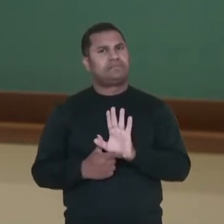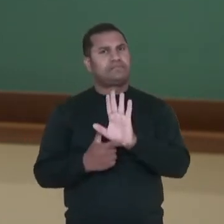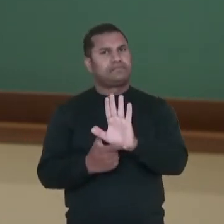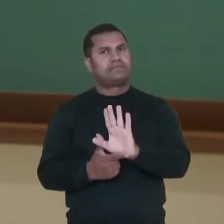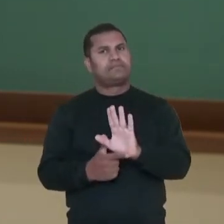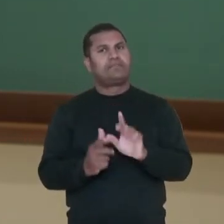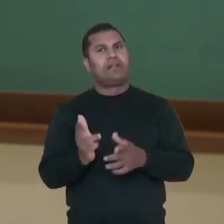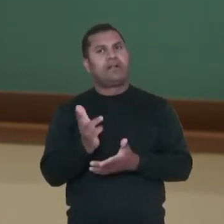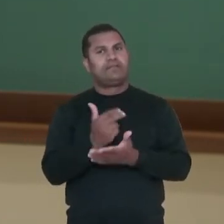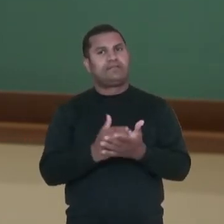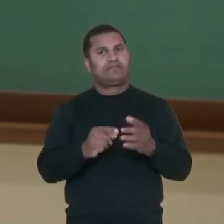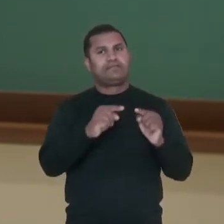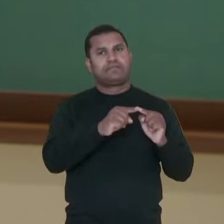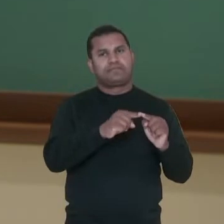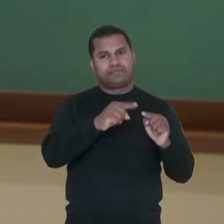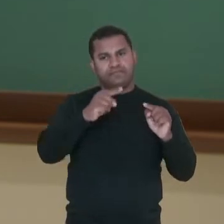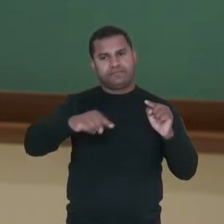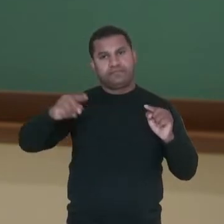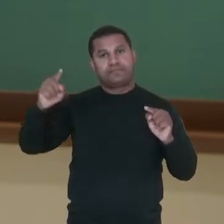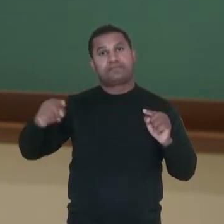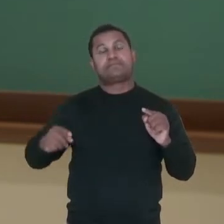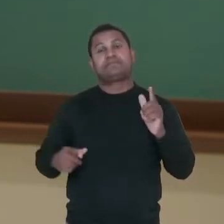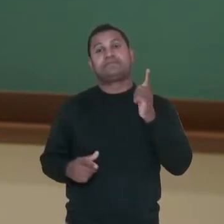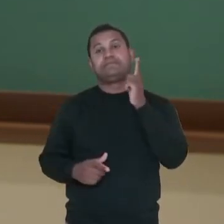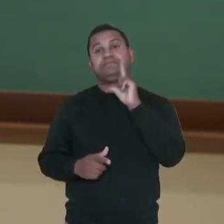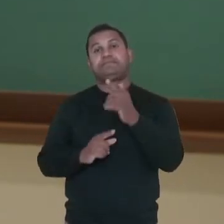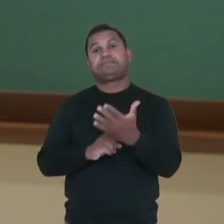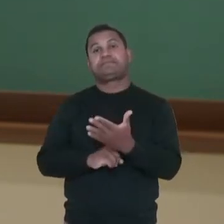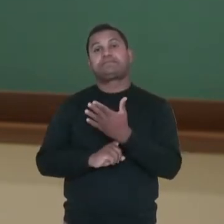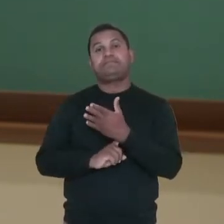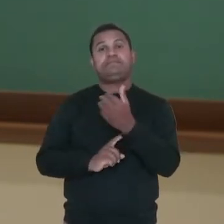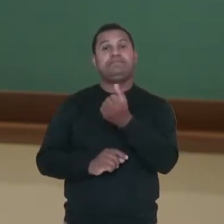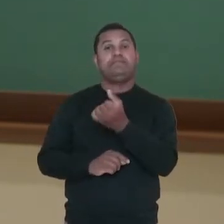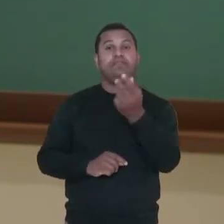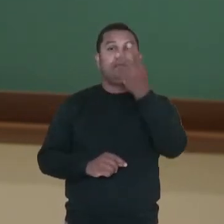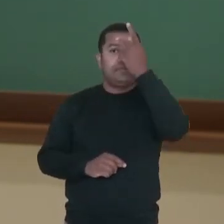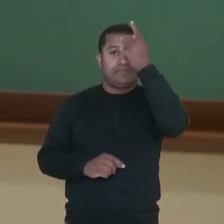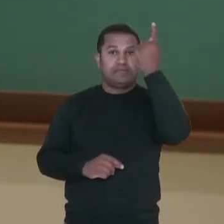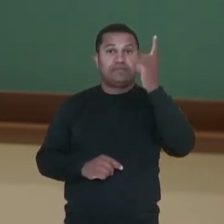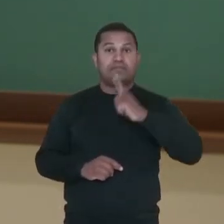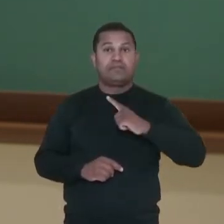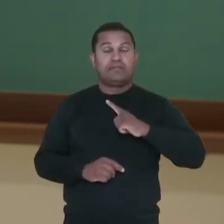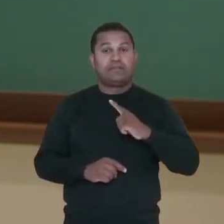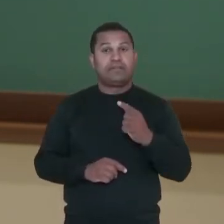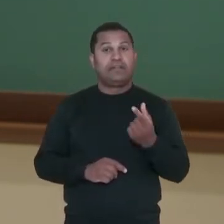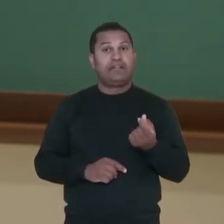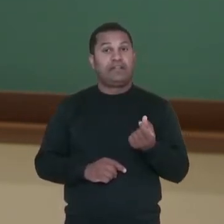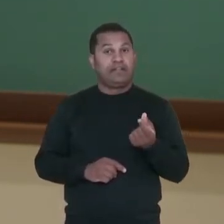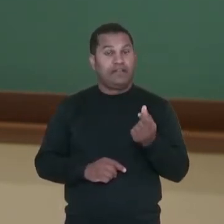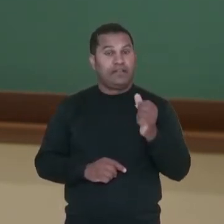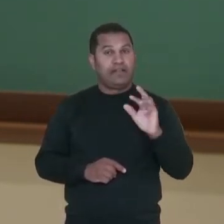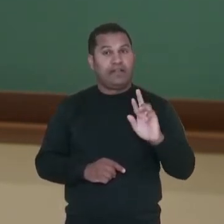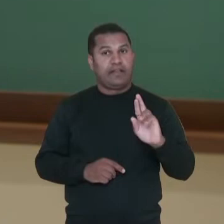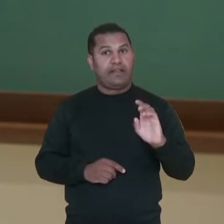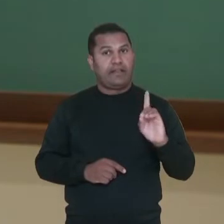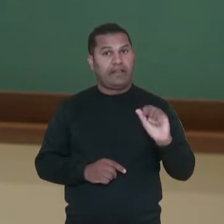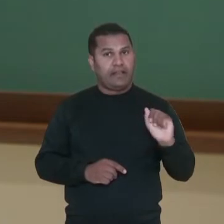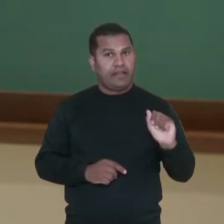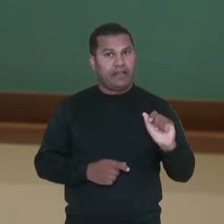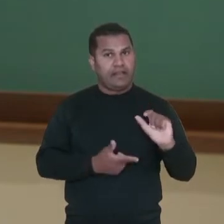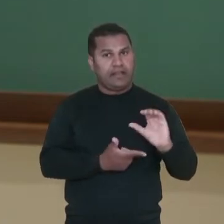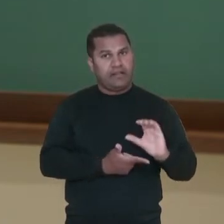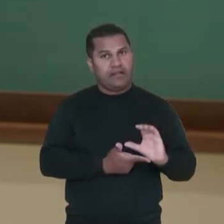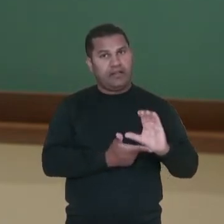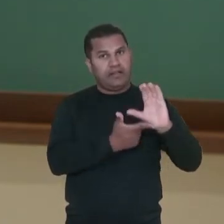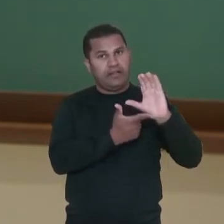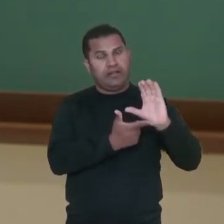alguns parâmetros sobre questão de quanto que o Brasil está produzindo de renda dividido pela população. Mas ele sozinho